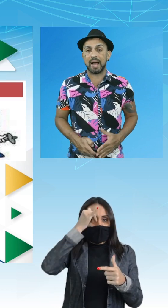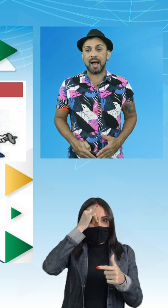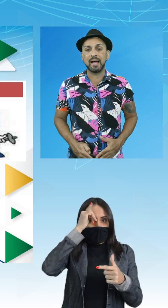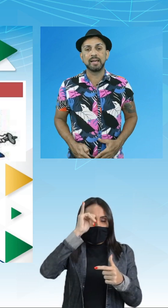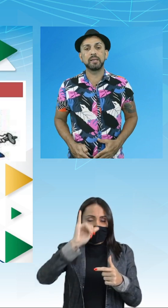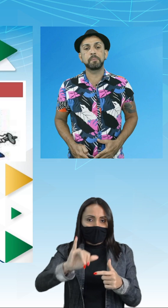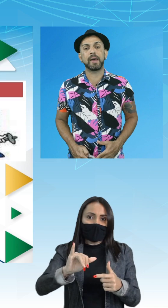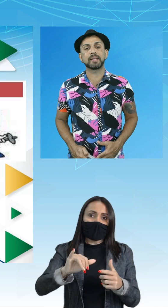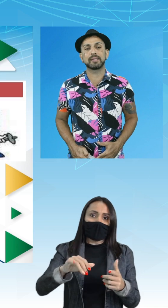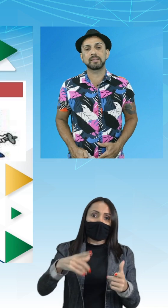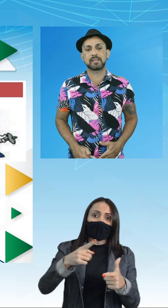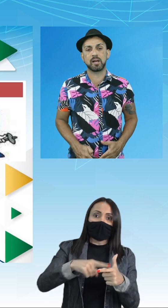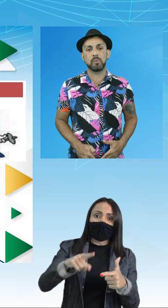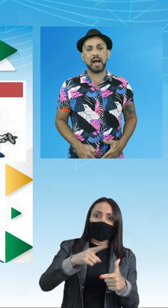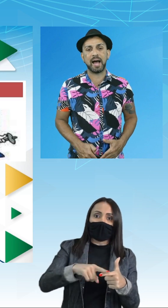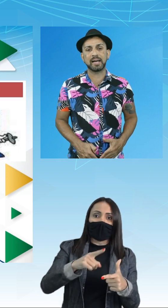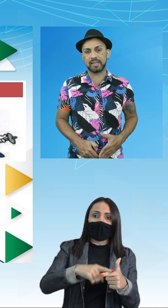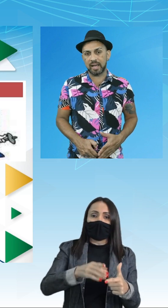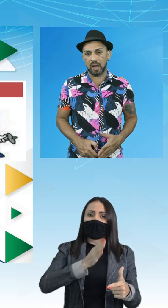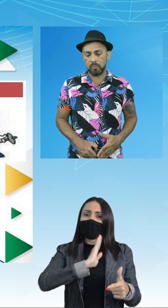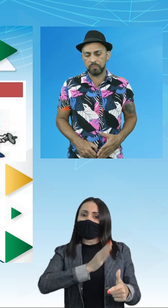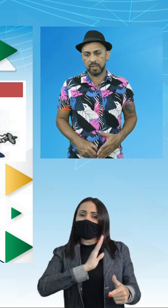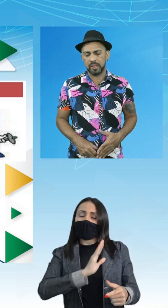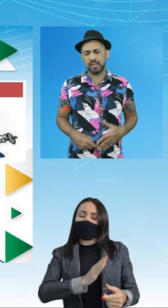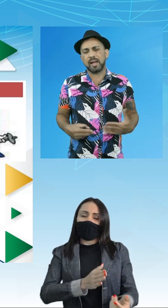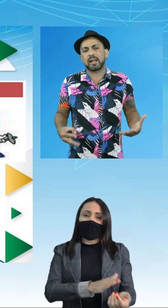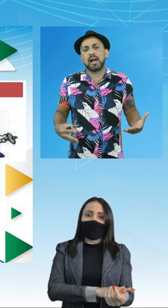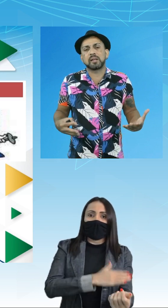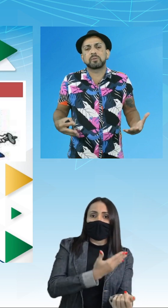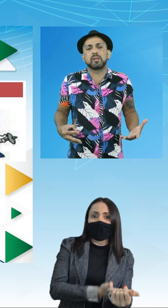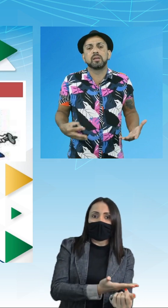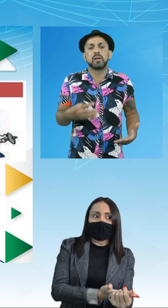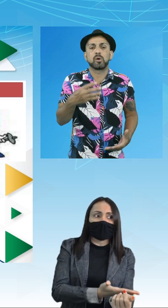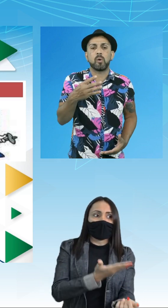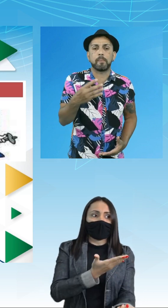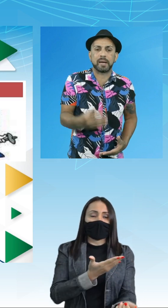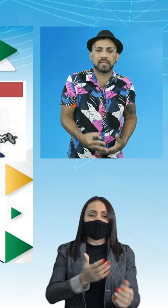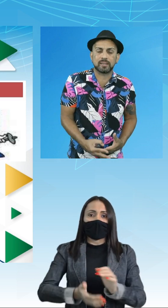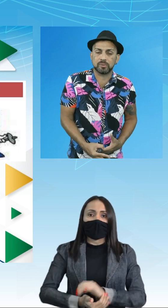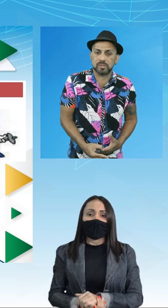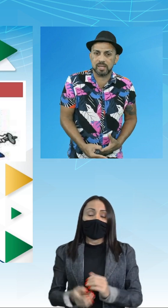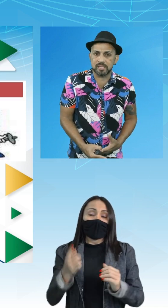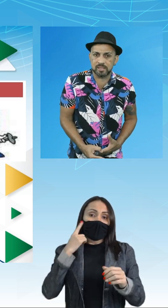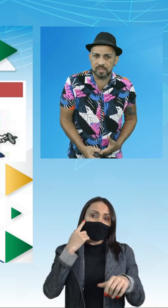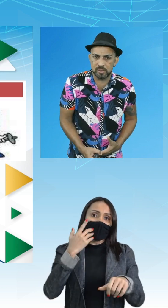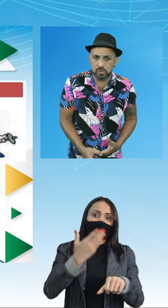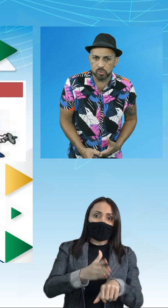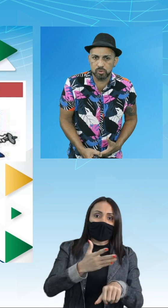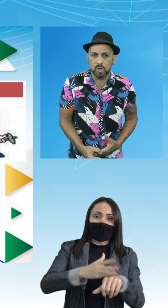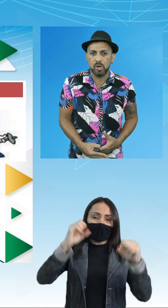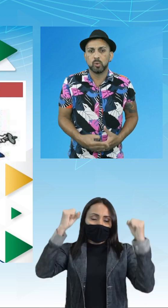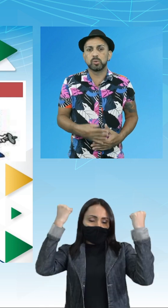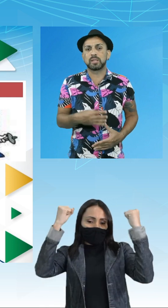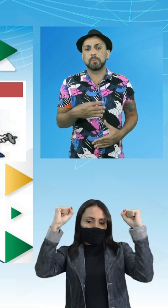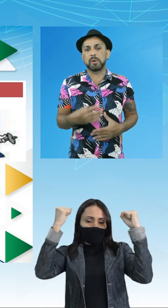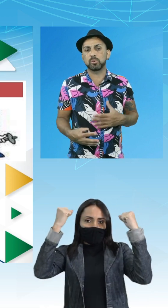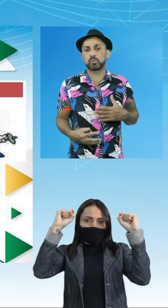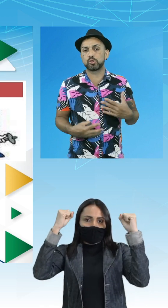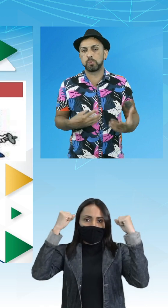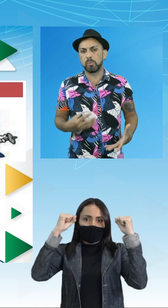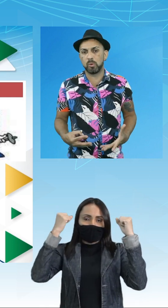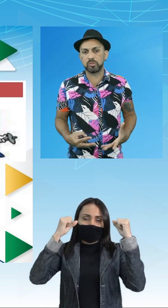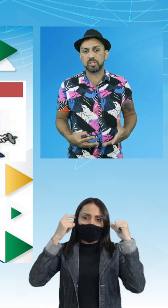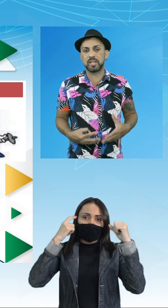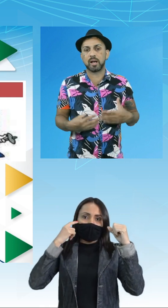combate à hipertensão arterial. E é claro que com a prática dos exercícios, o tamanho